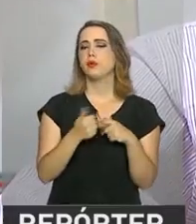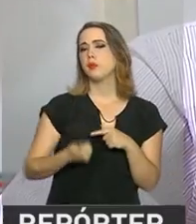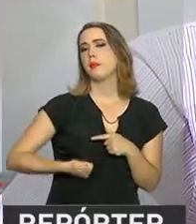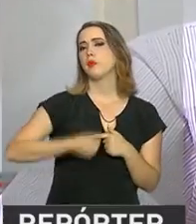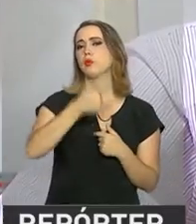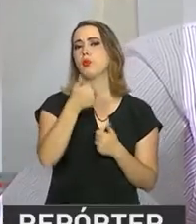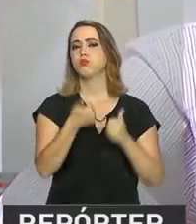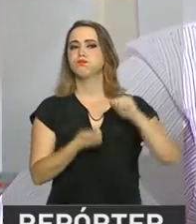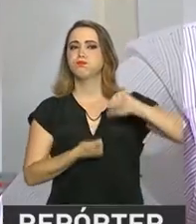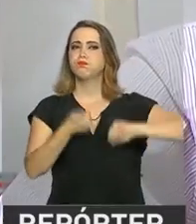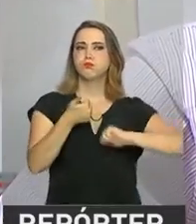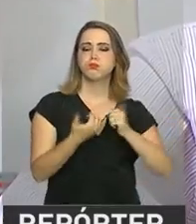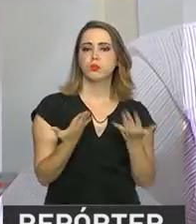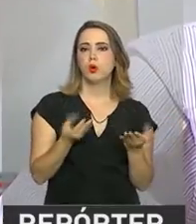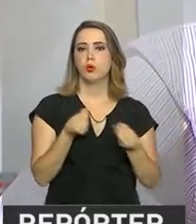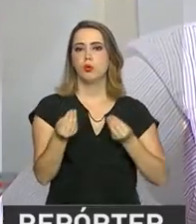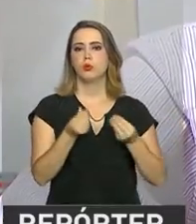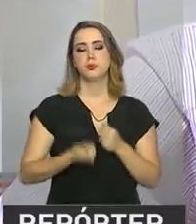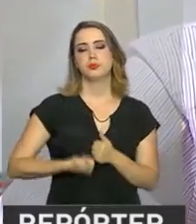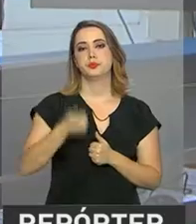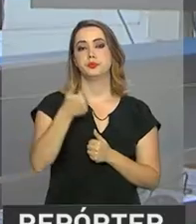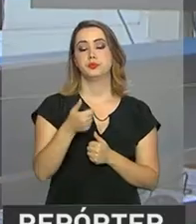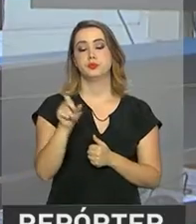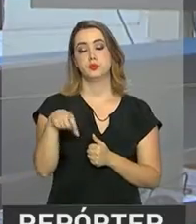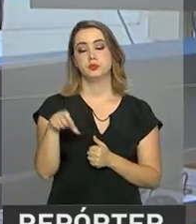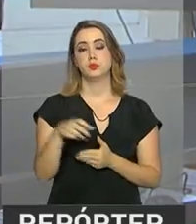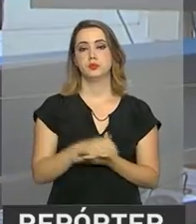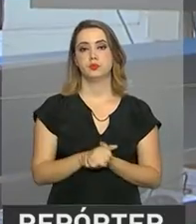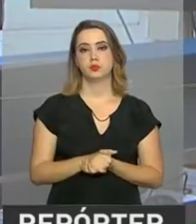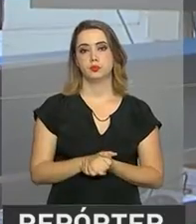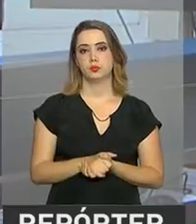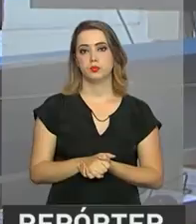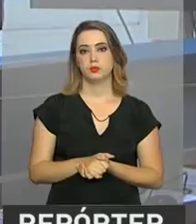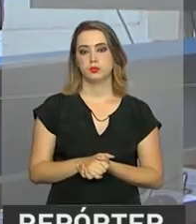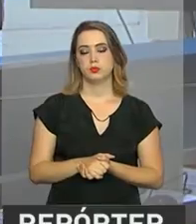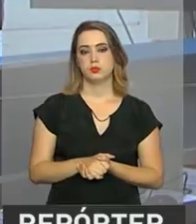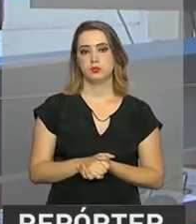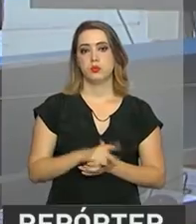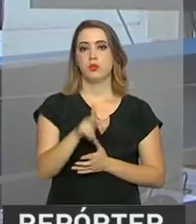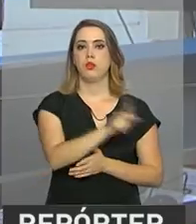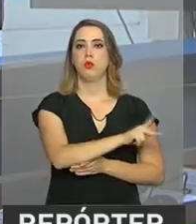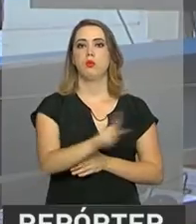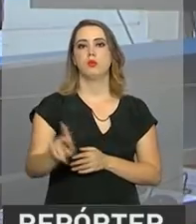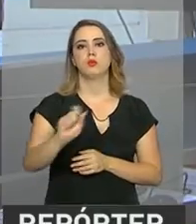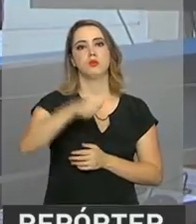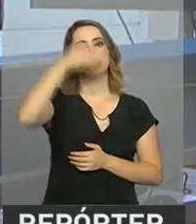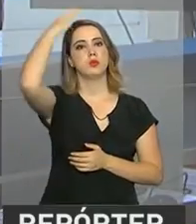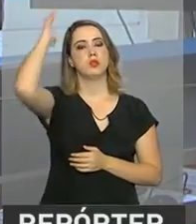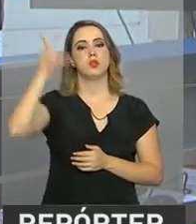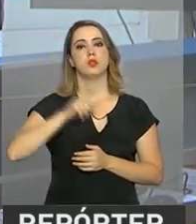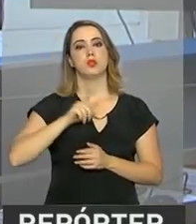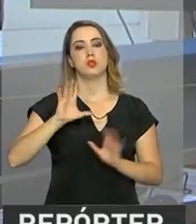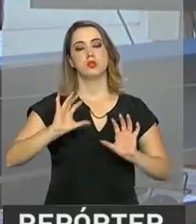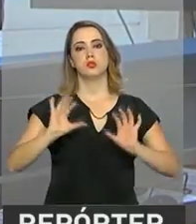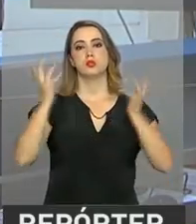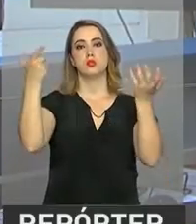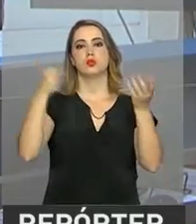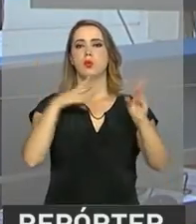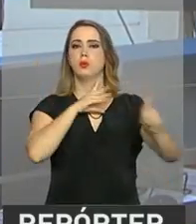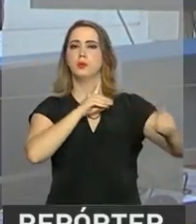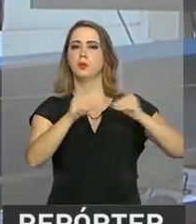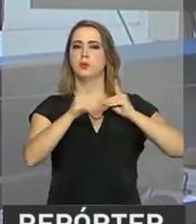posso utilizar melhor esse novo sistema o presidente michel temer participa hoje de um evento que vai debater o futuro